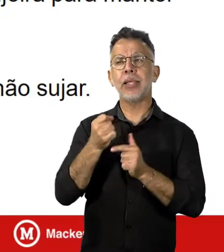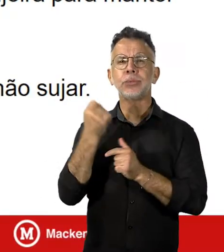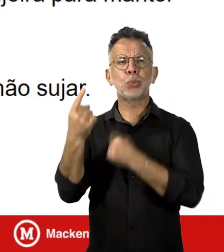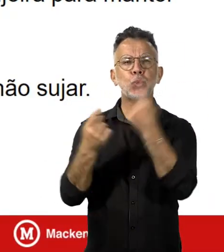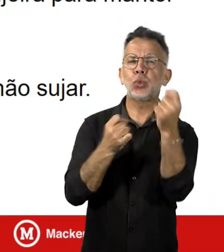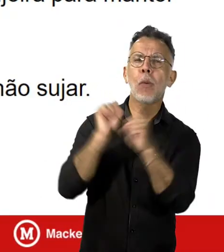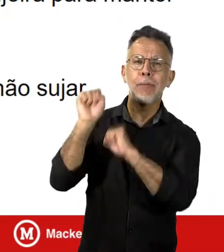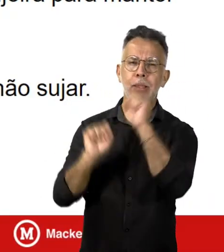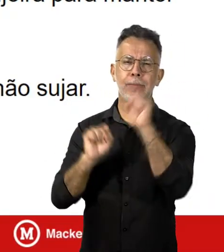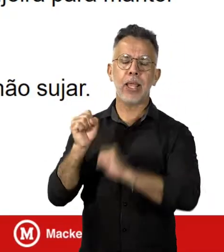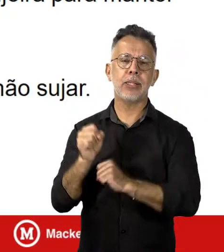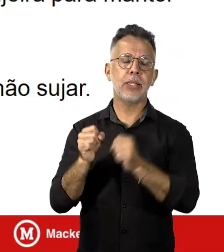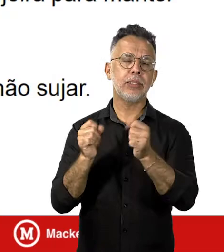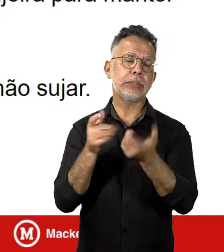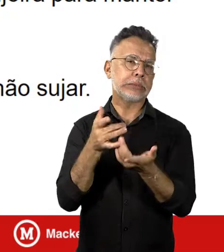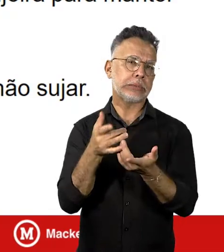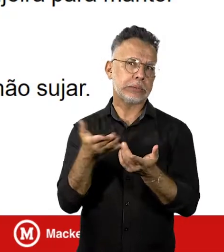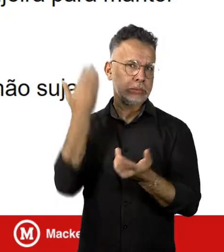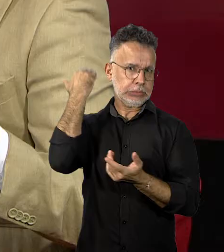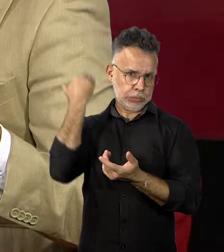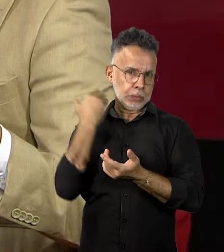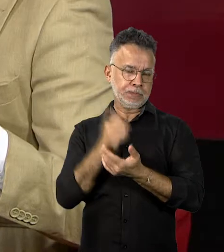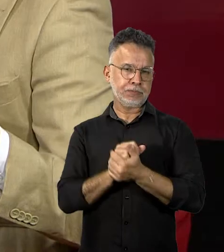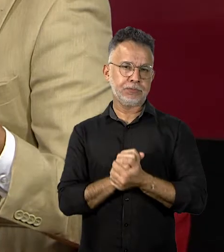algumas empresas onde